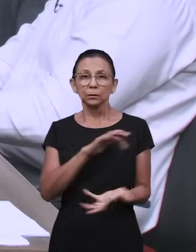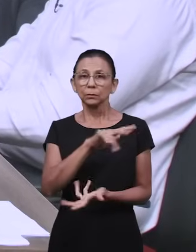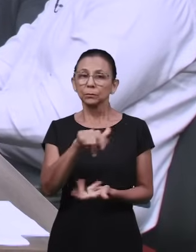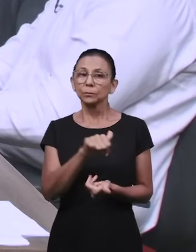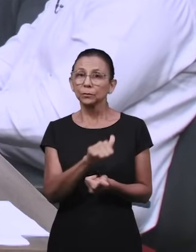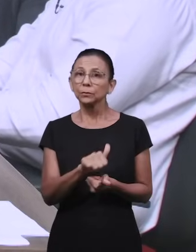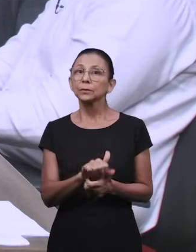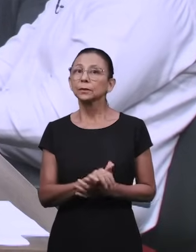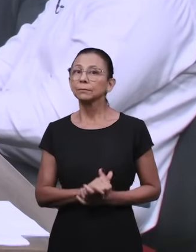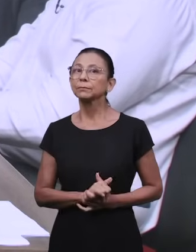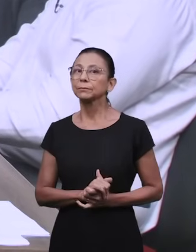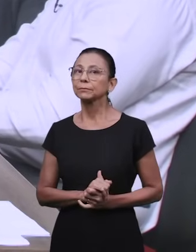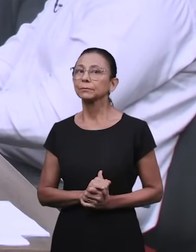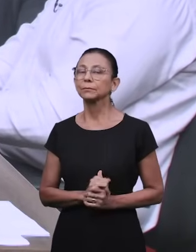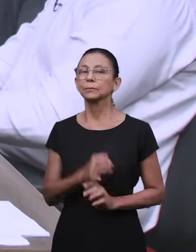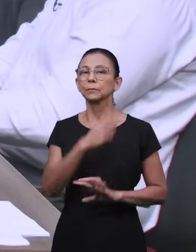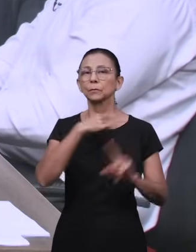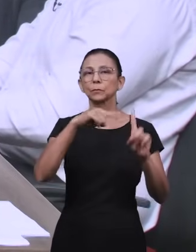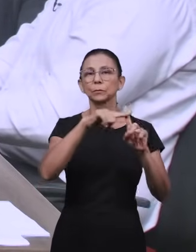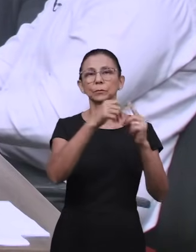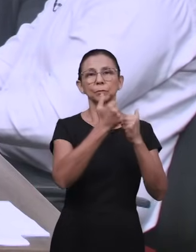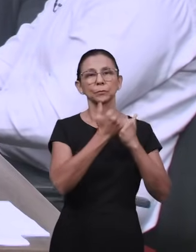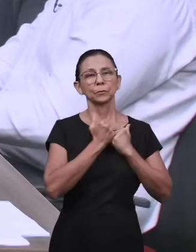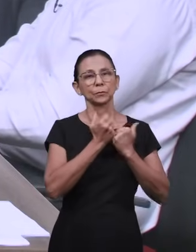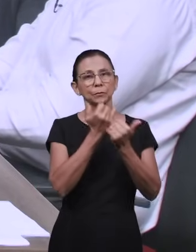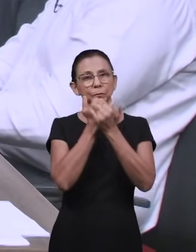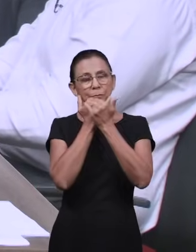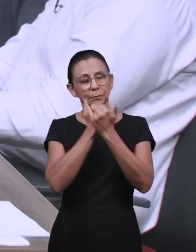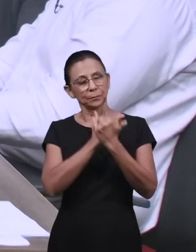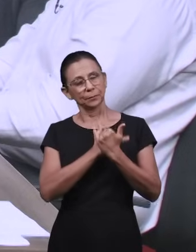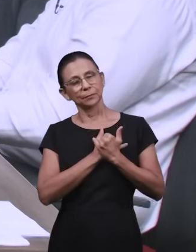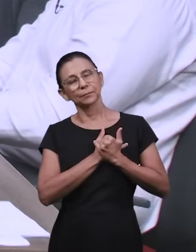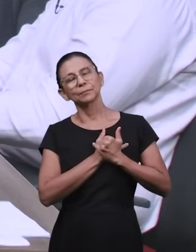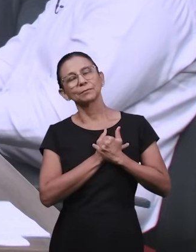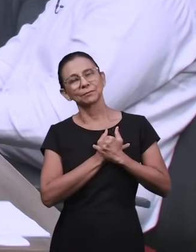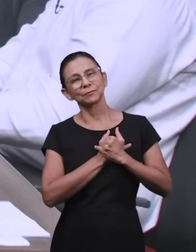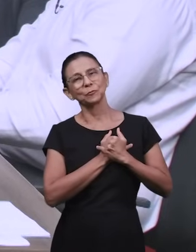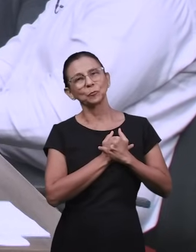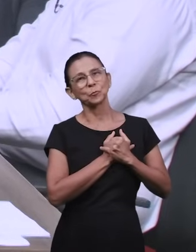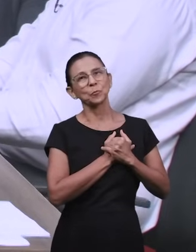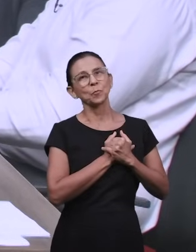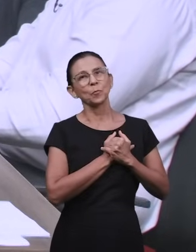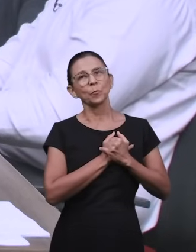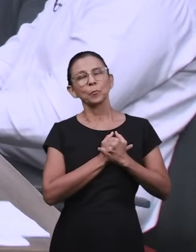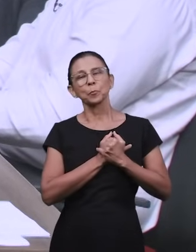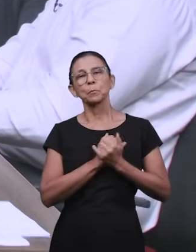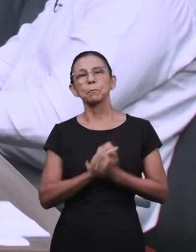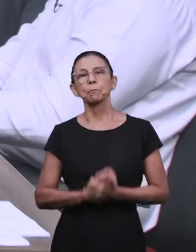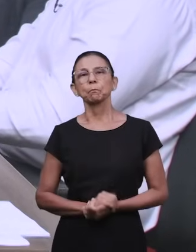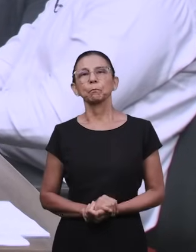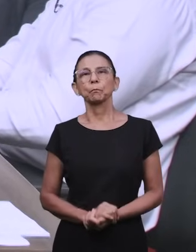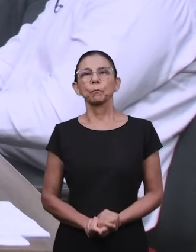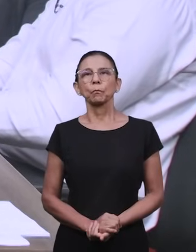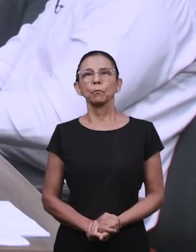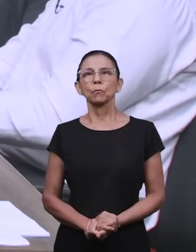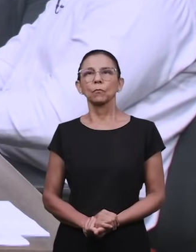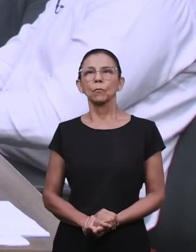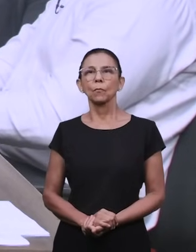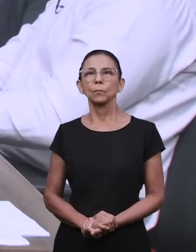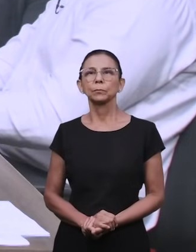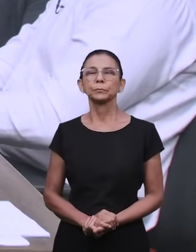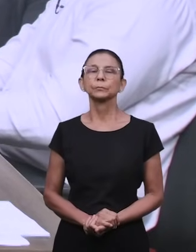realizar essa obra de expiação, né? De perdão dos pecados. Né? Amém. Nós só Glória a somos Deus. perdoados e temos acesso a